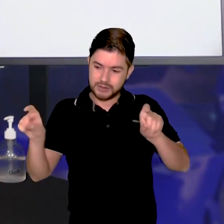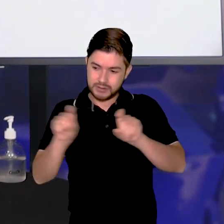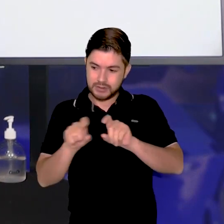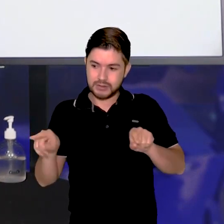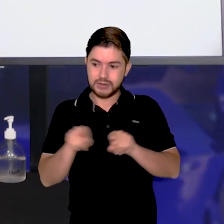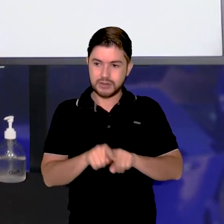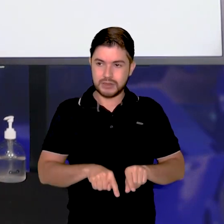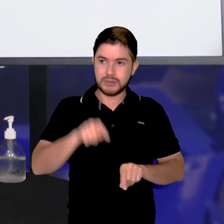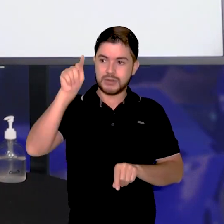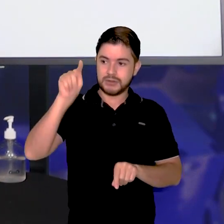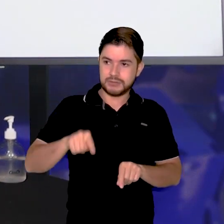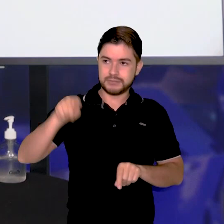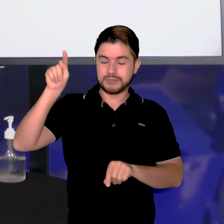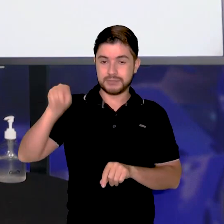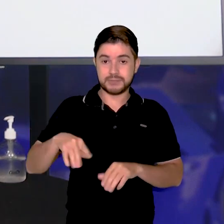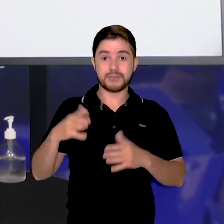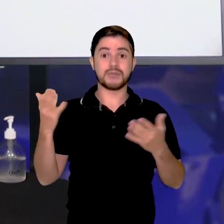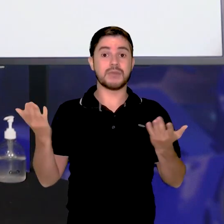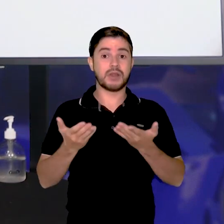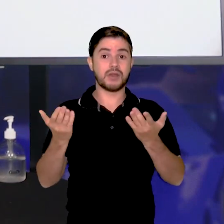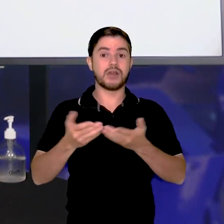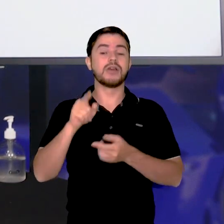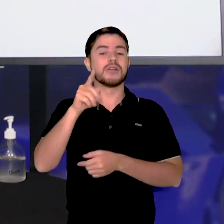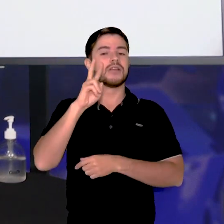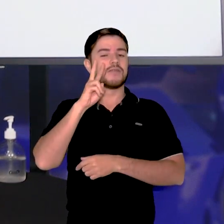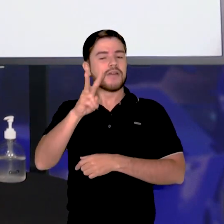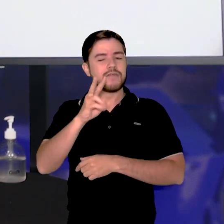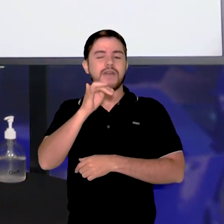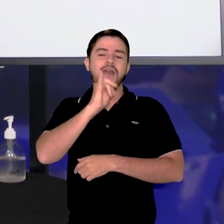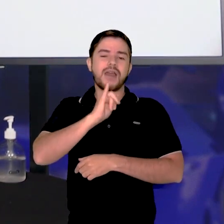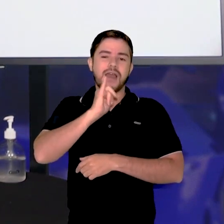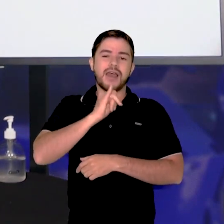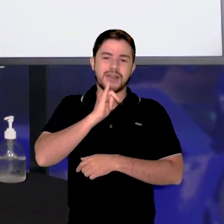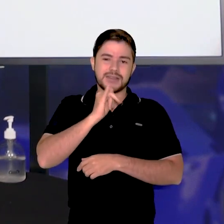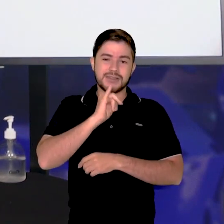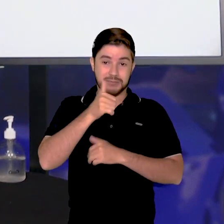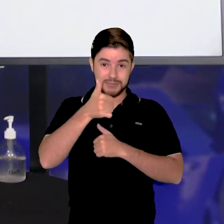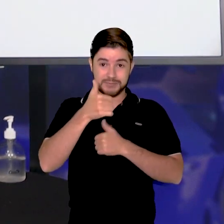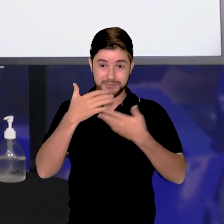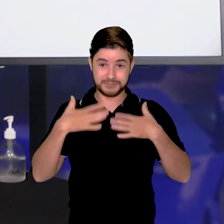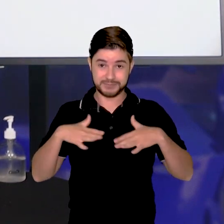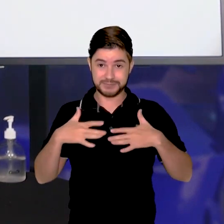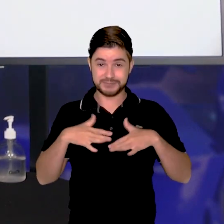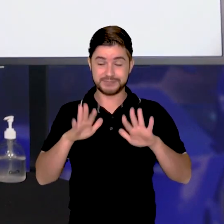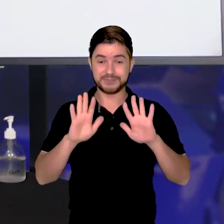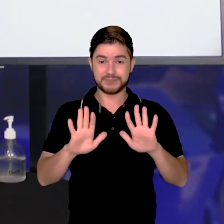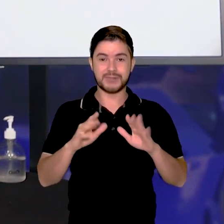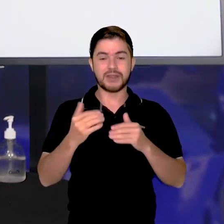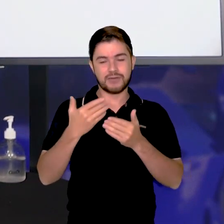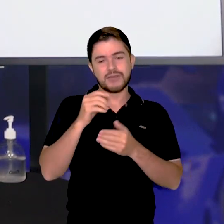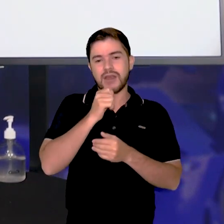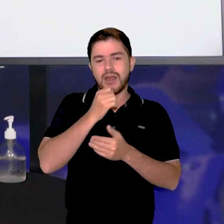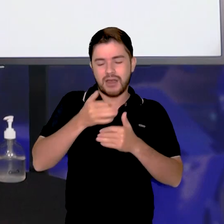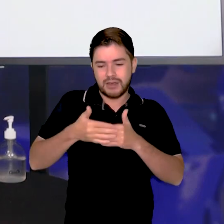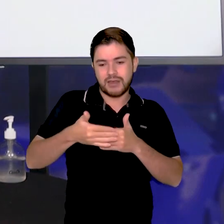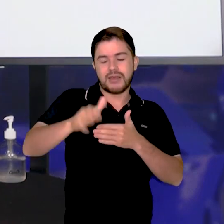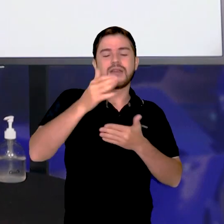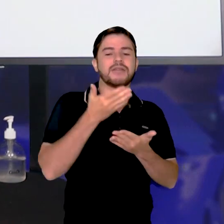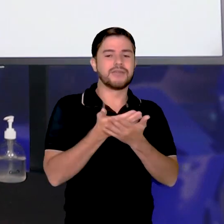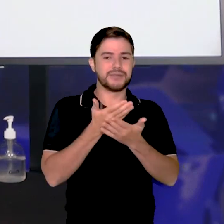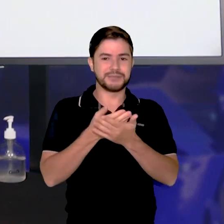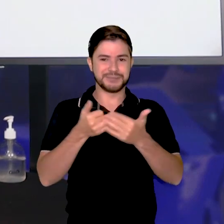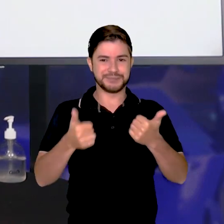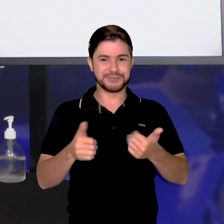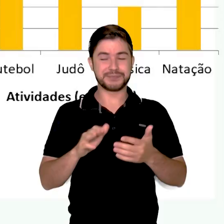não se preocupem, porque lá no finalzinho da aula eu trouxe exemplos de outros gráficos que também serão úteis e vocês vão estudar nas próximas aulas, tá